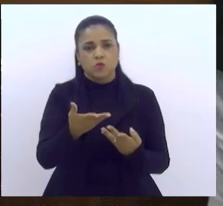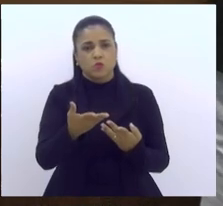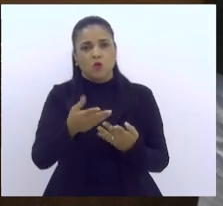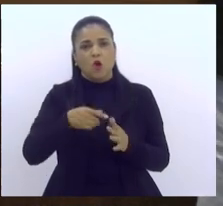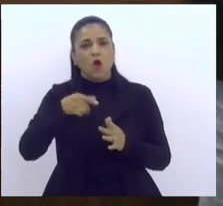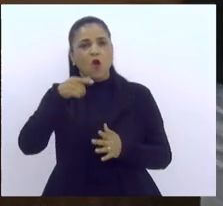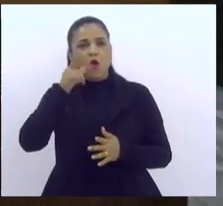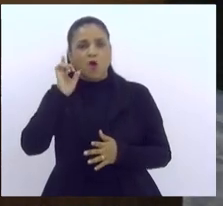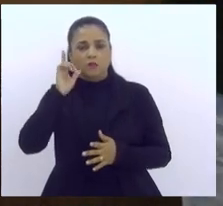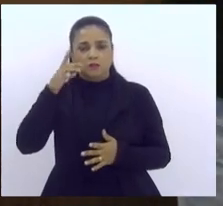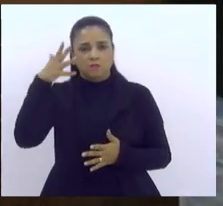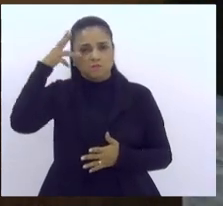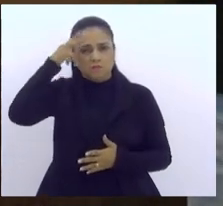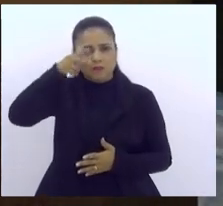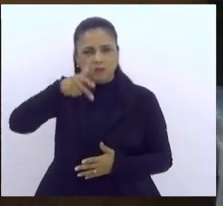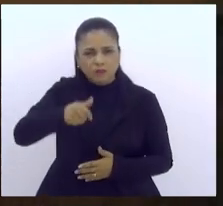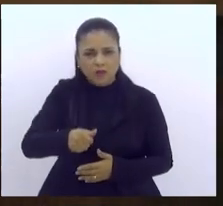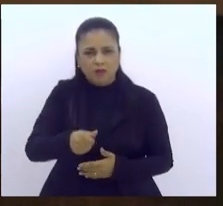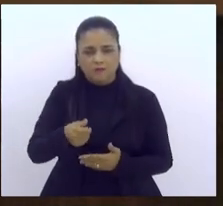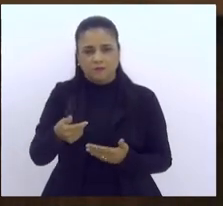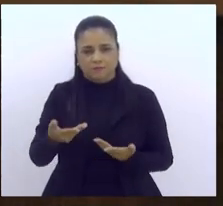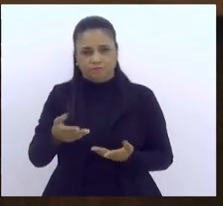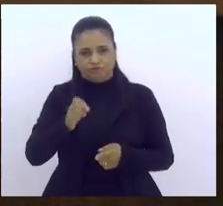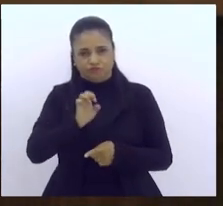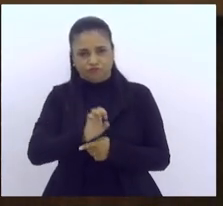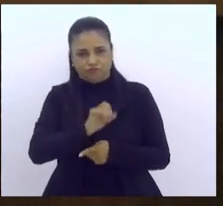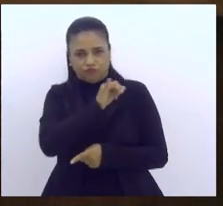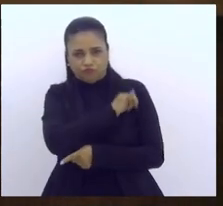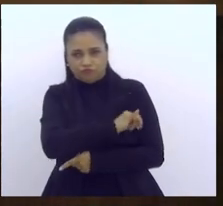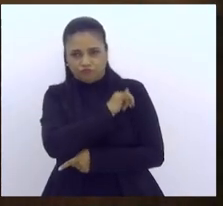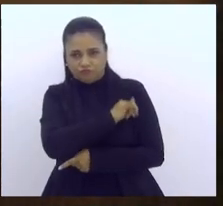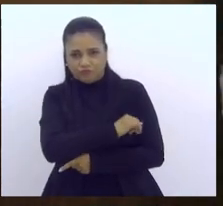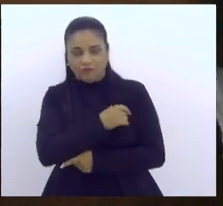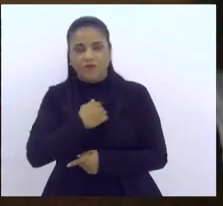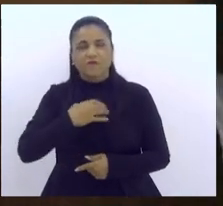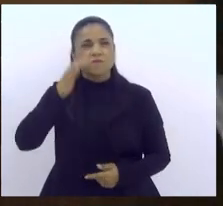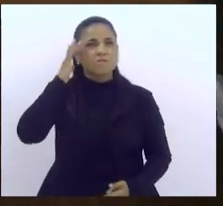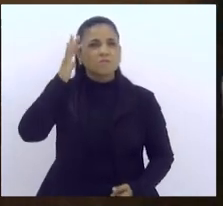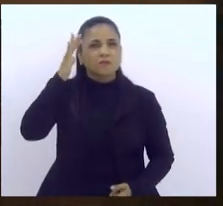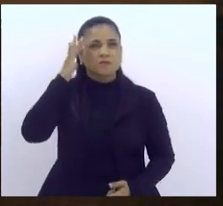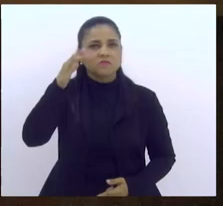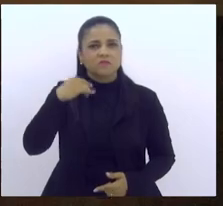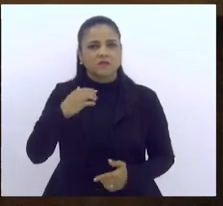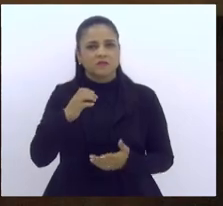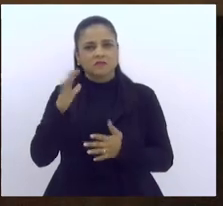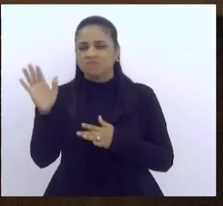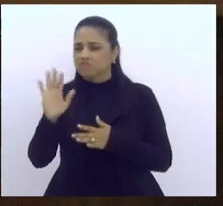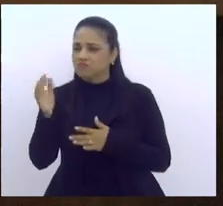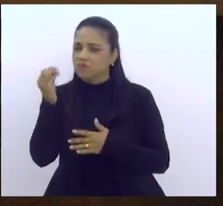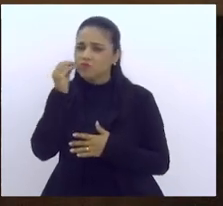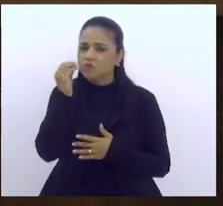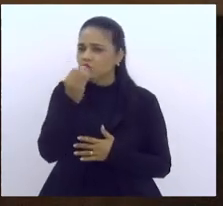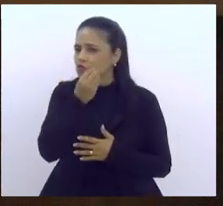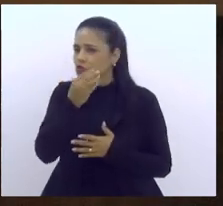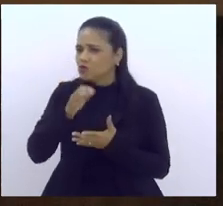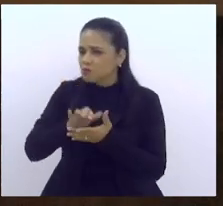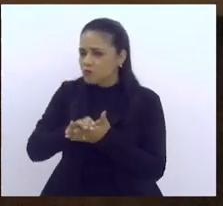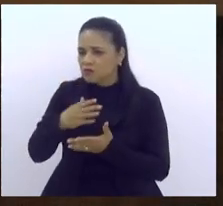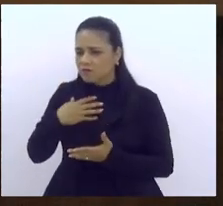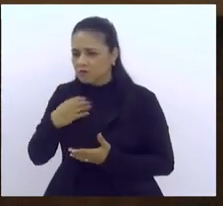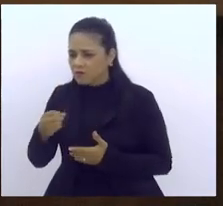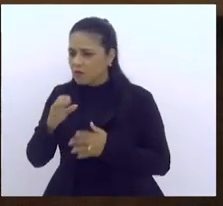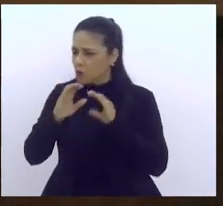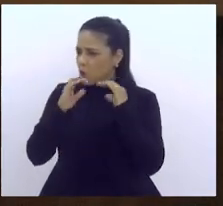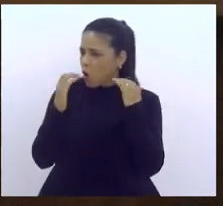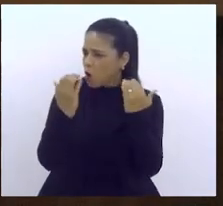na madrugada de hoje, no estado do Rio de Janeiro? Você imagina se despedir da esposa, dos filhos, vou para um congresso no